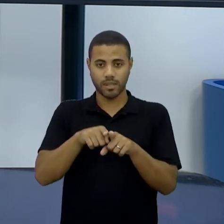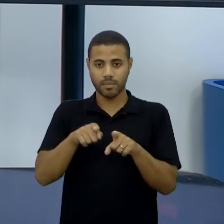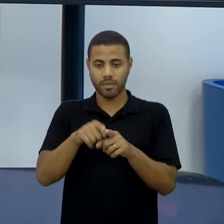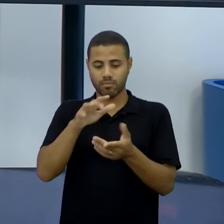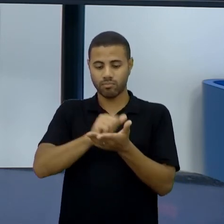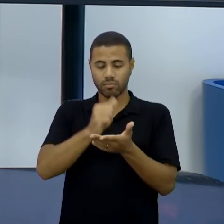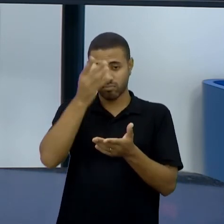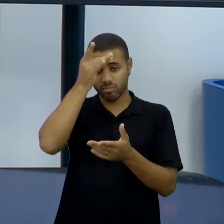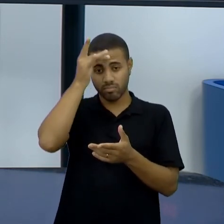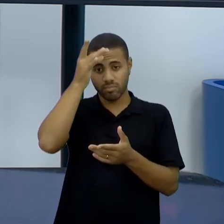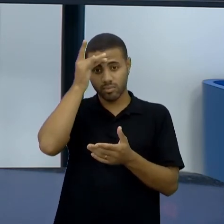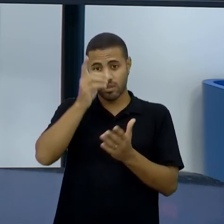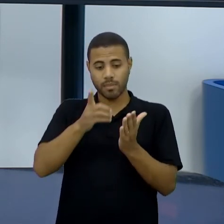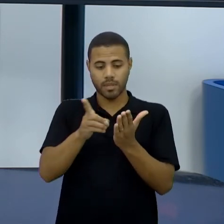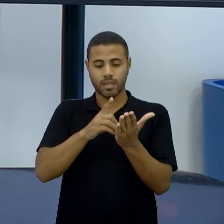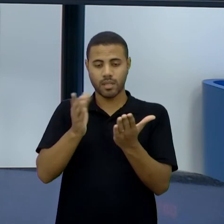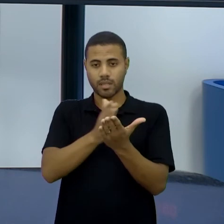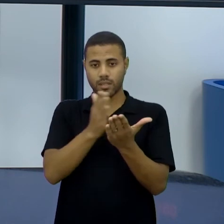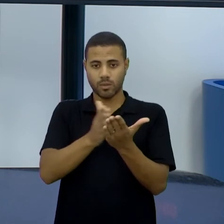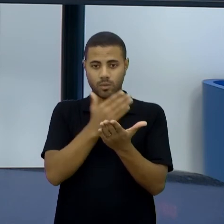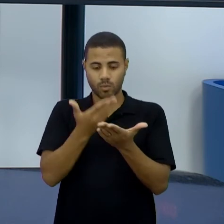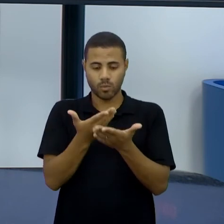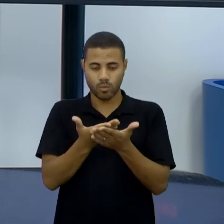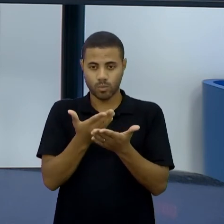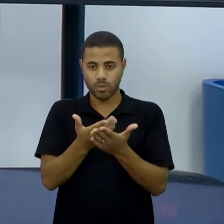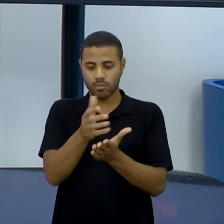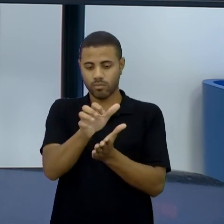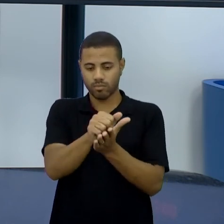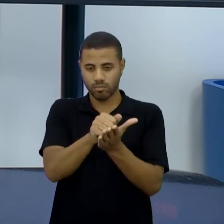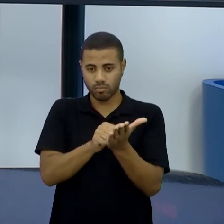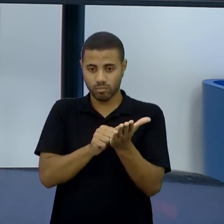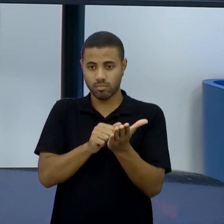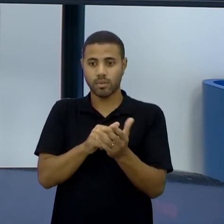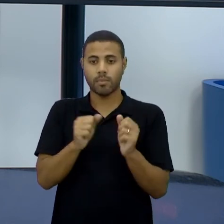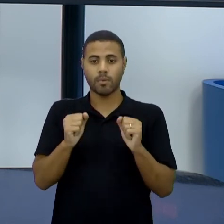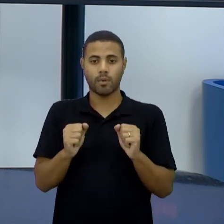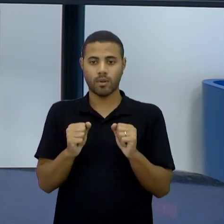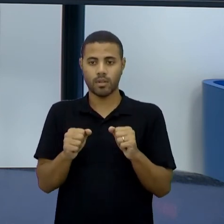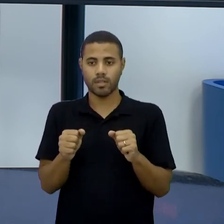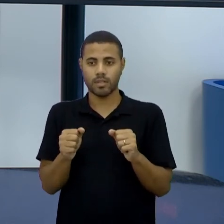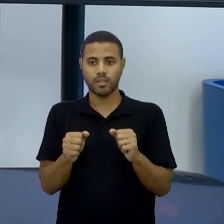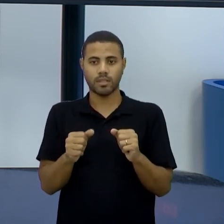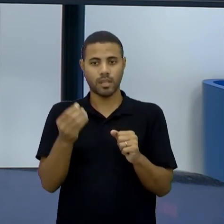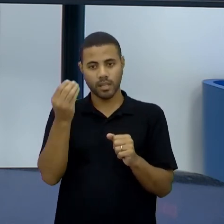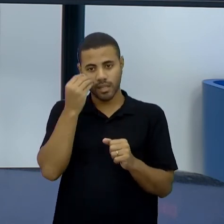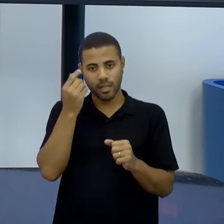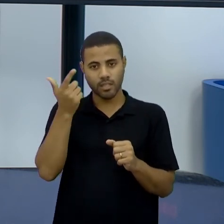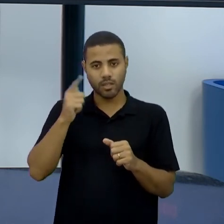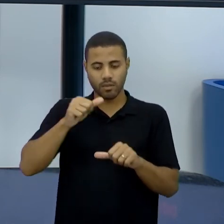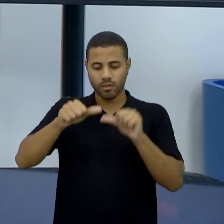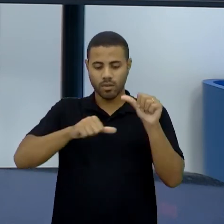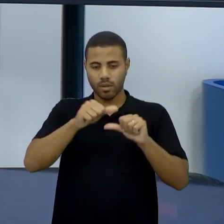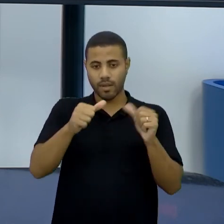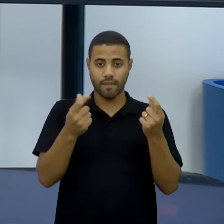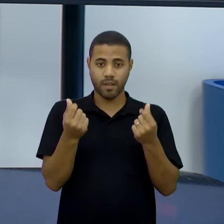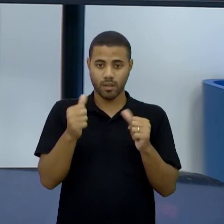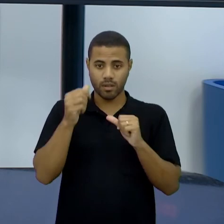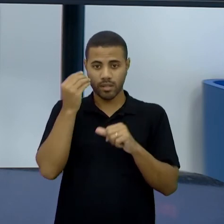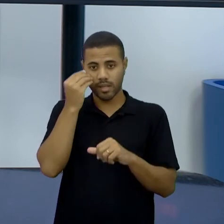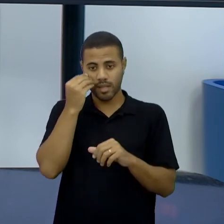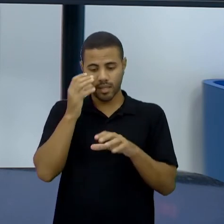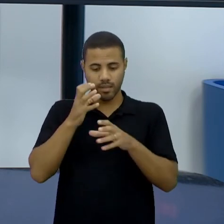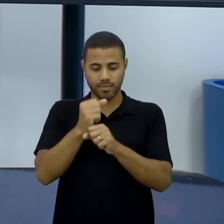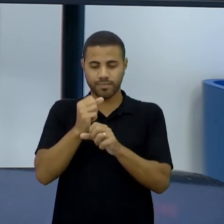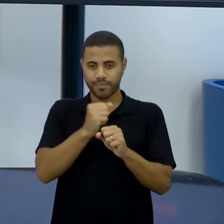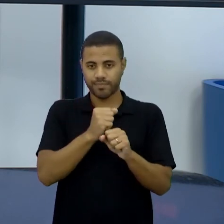registrem essas coisas no diário de bordo, façam essas manipulações nesse simulador, trocando os valores e calcule também